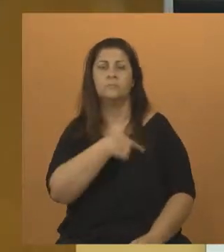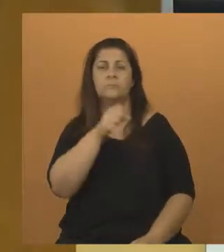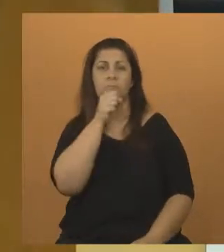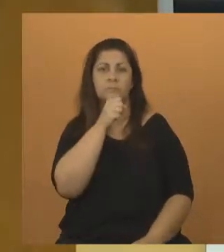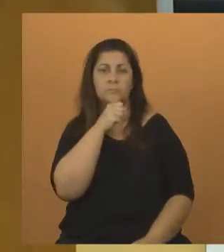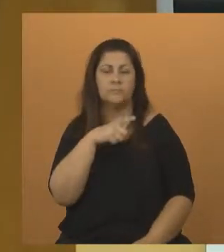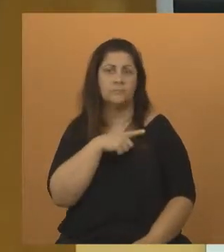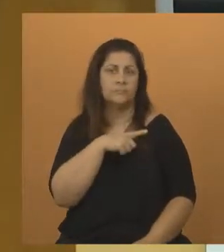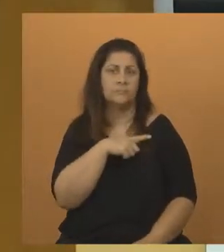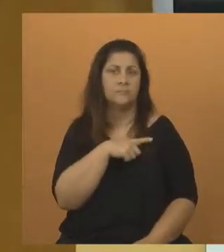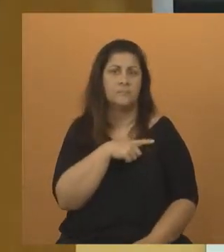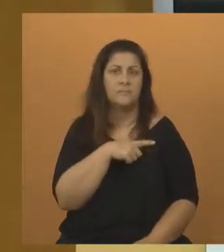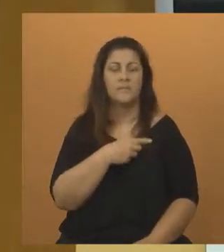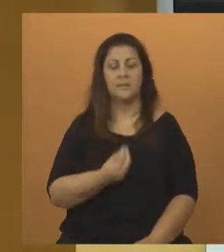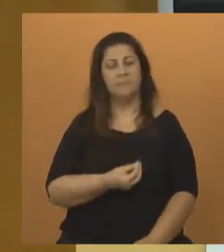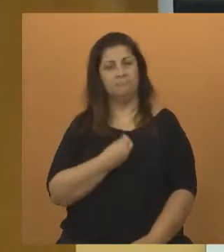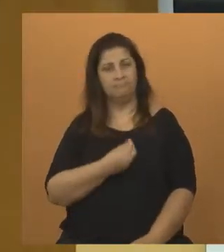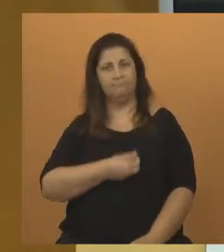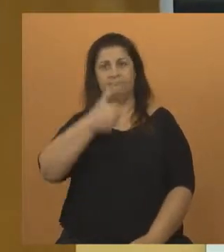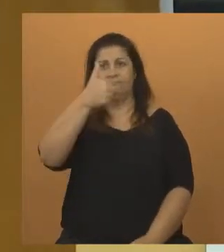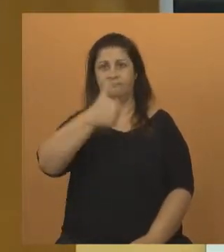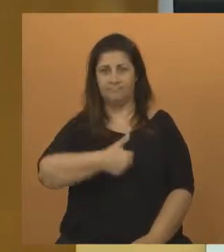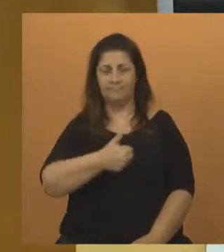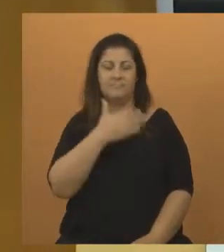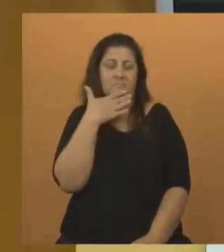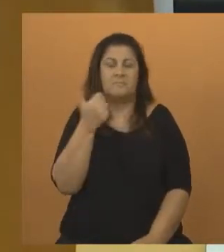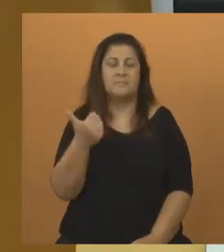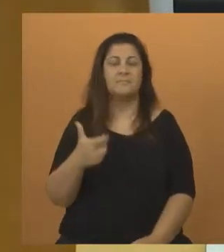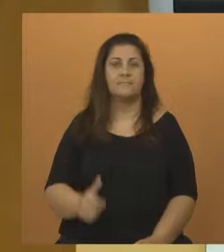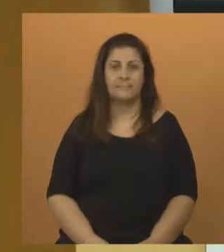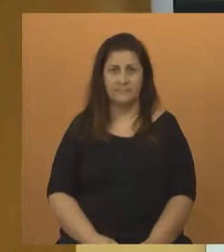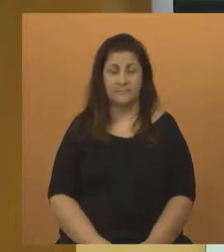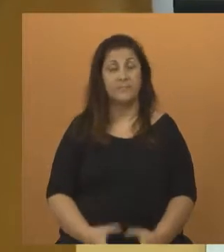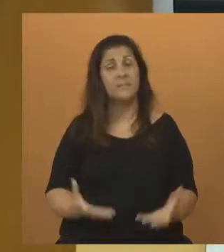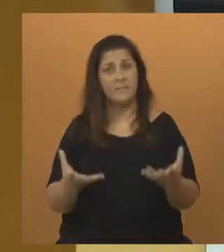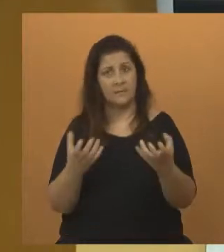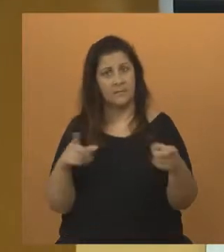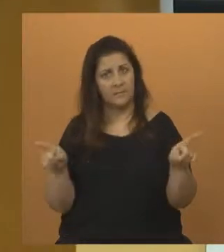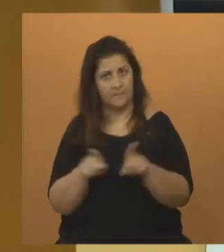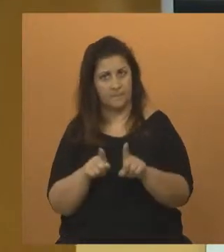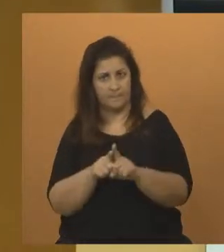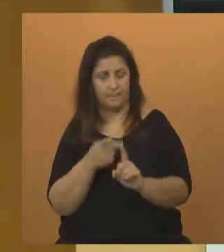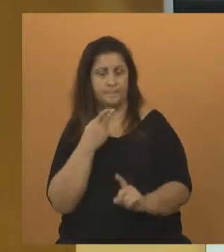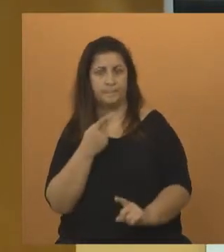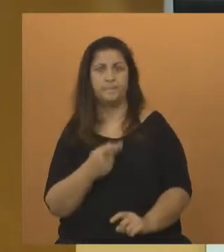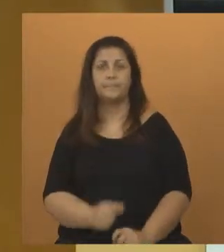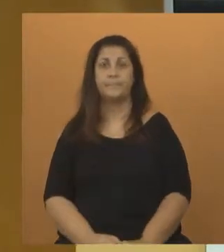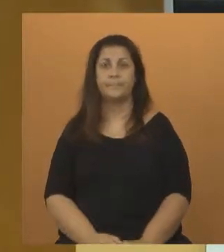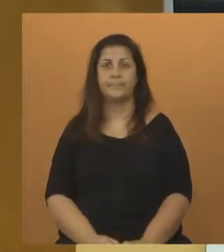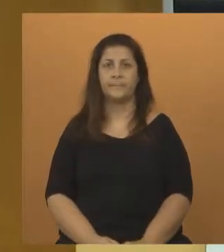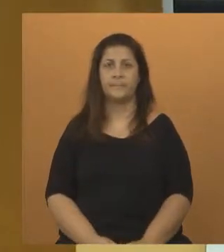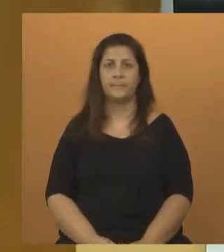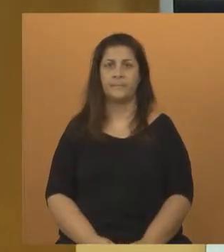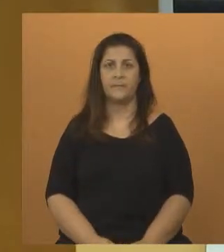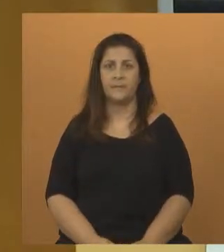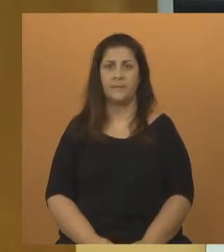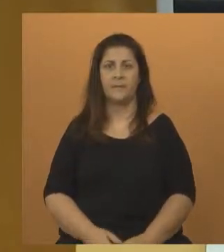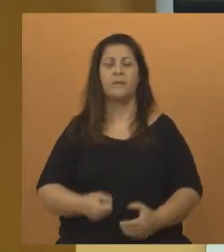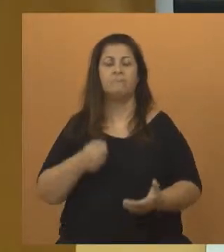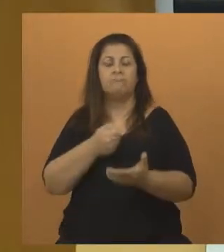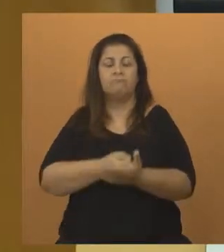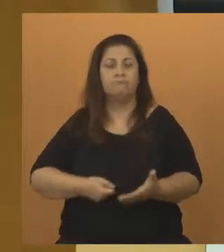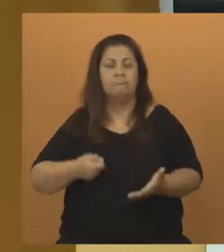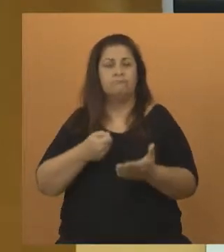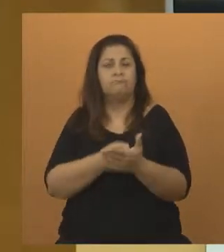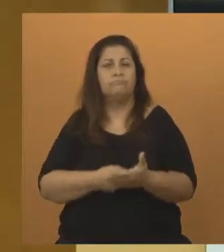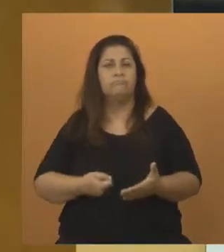a ter uma qualidade de vida melhor. Quero também dizer que essa é uma luta constante